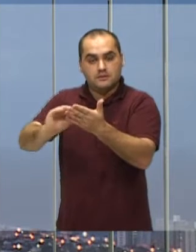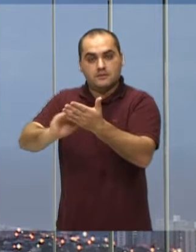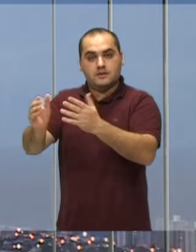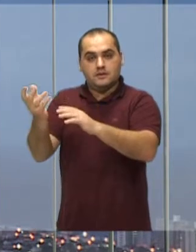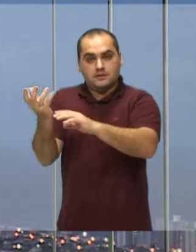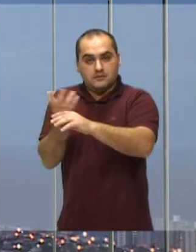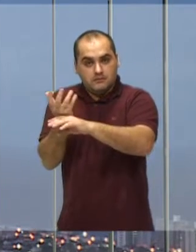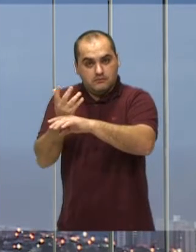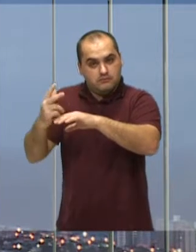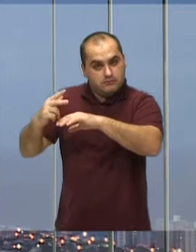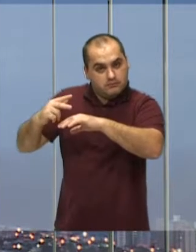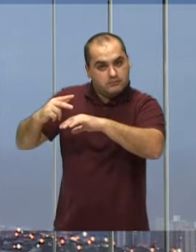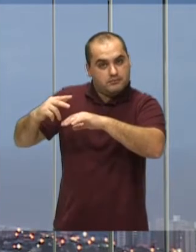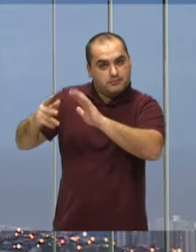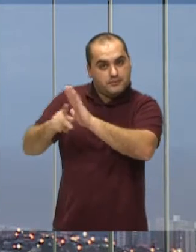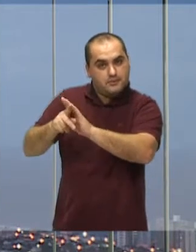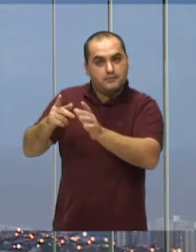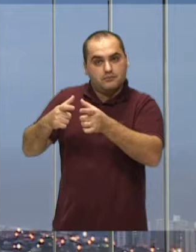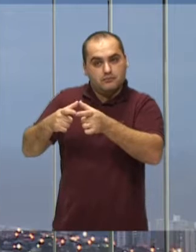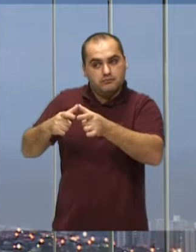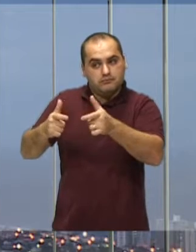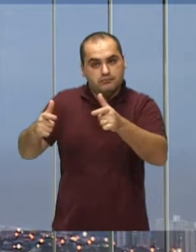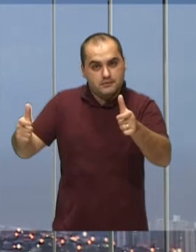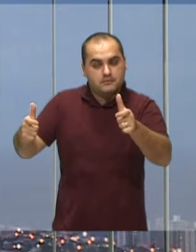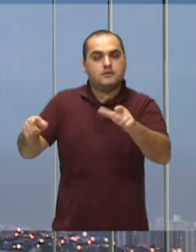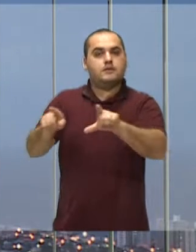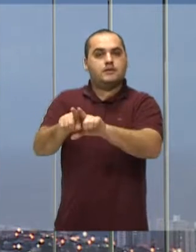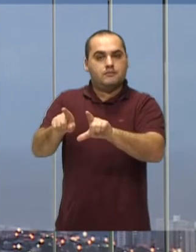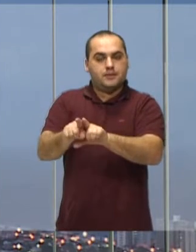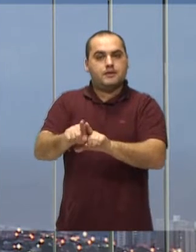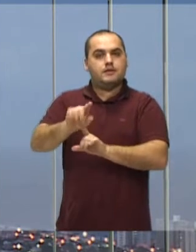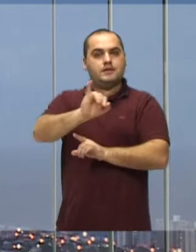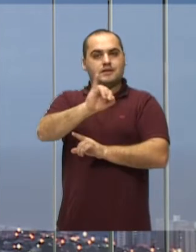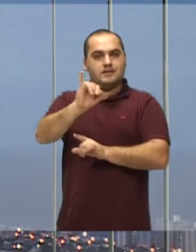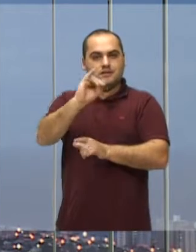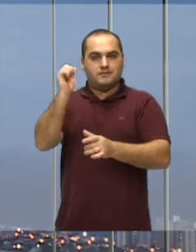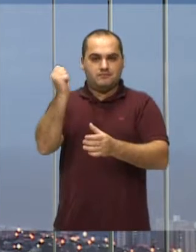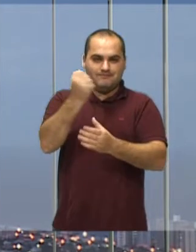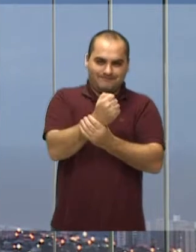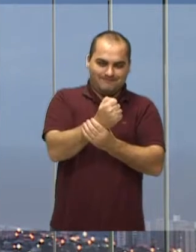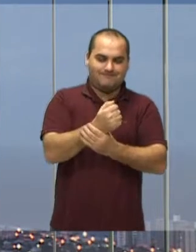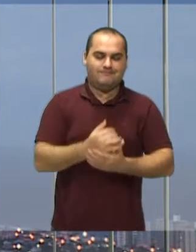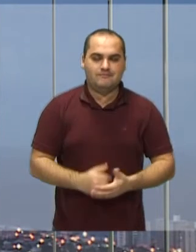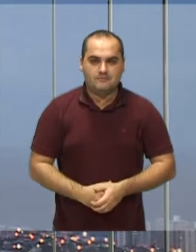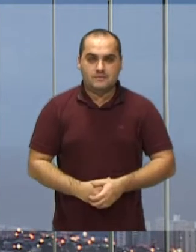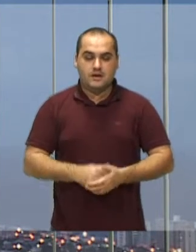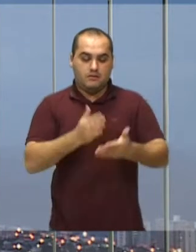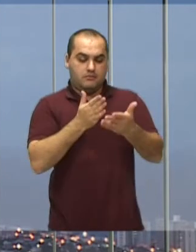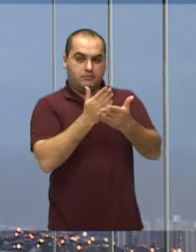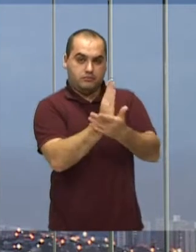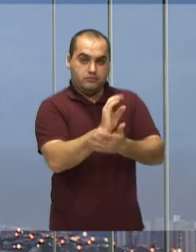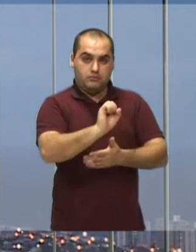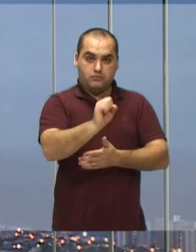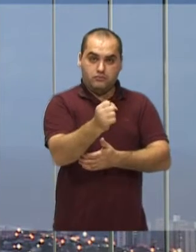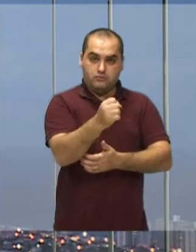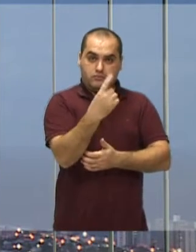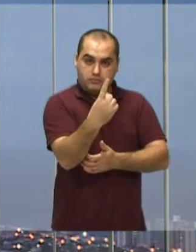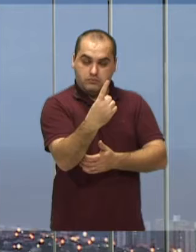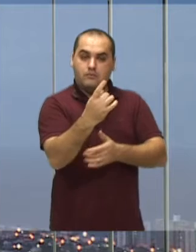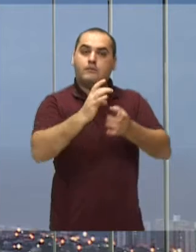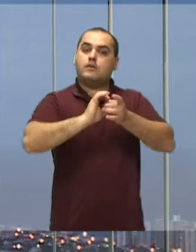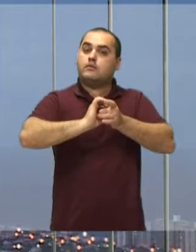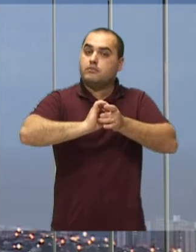agricultura e expansão urbana e o instituto itajaí sustentável já aprovação do pl 81